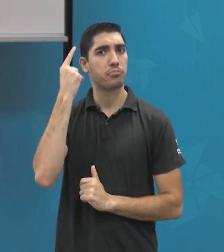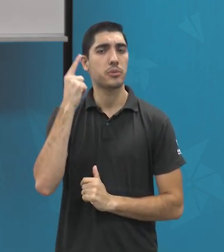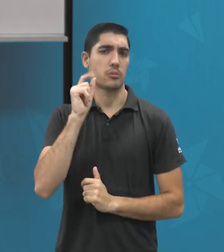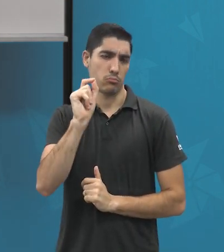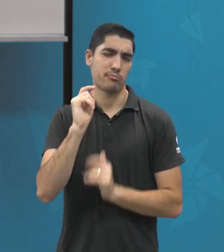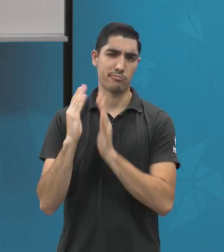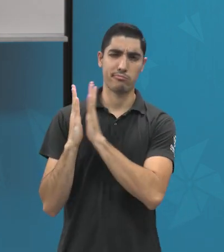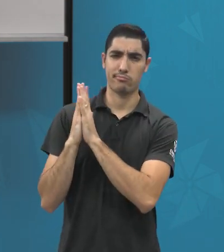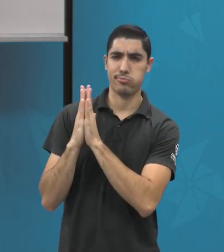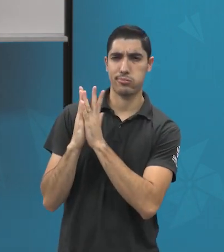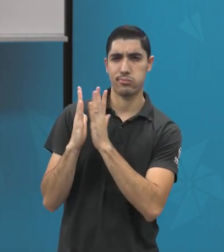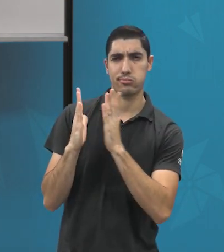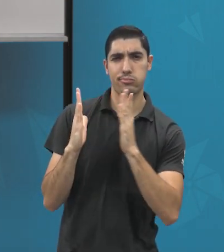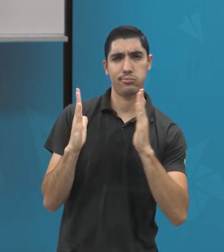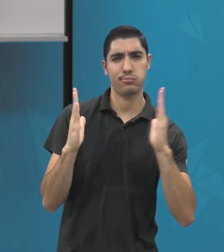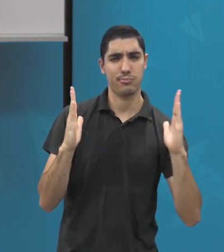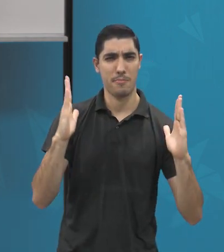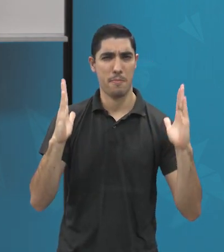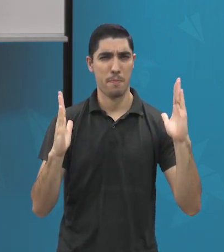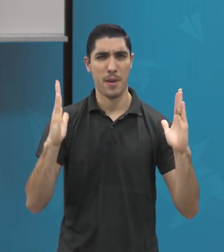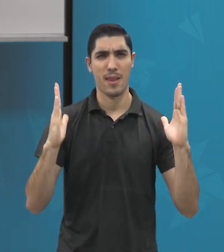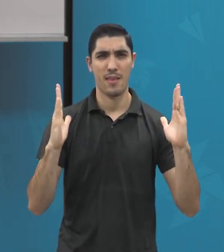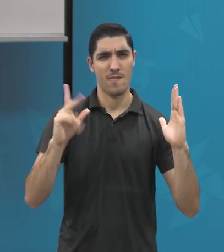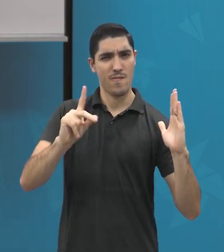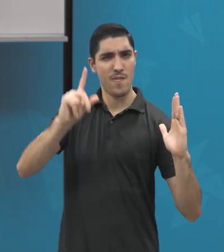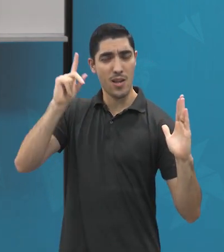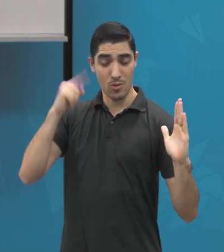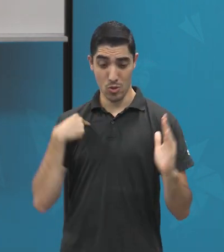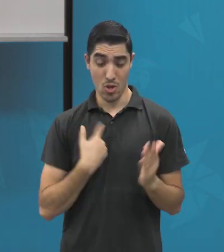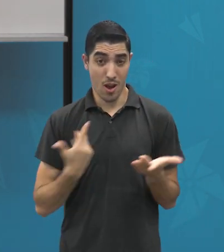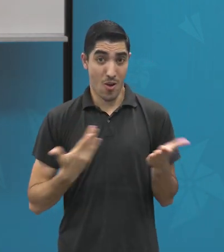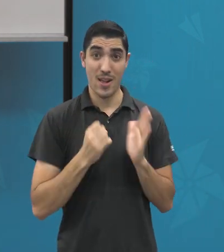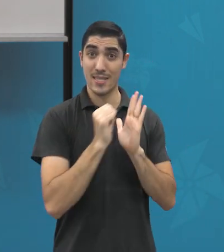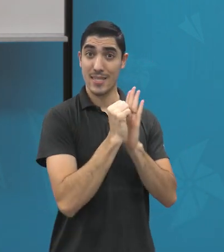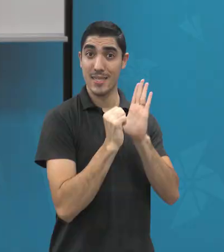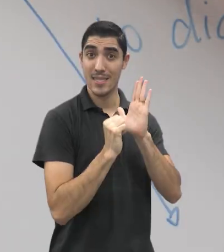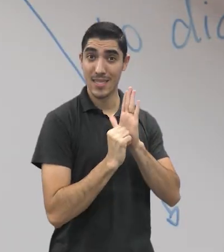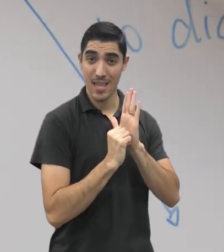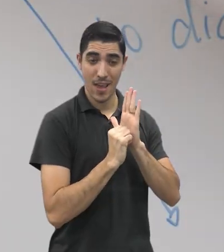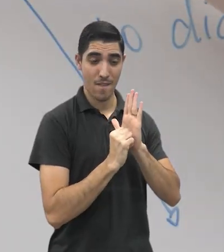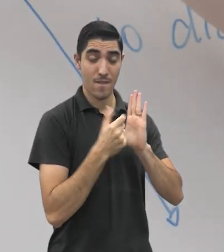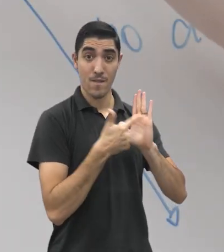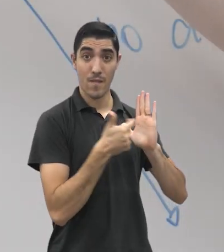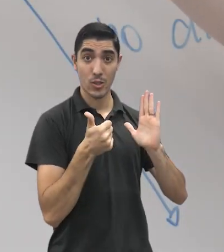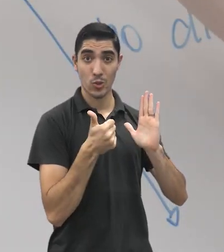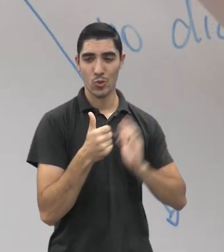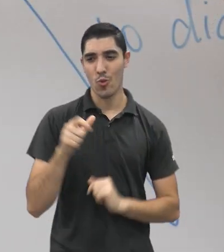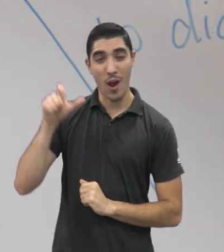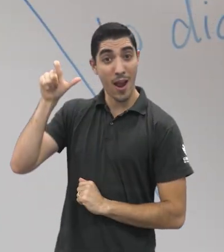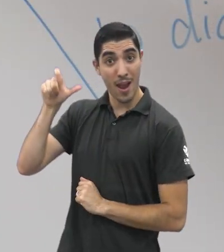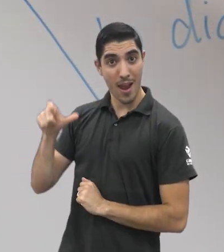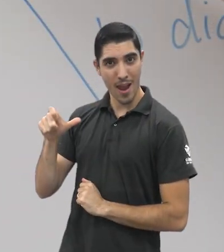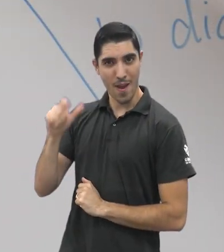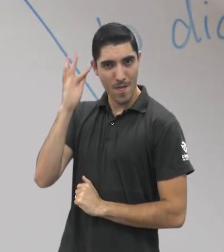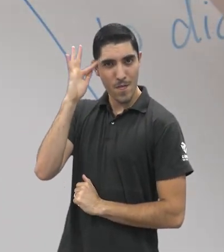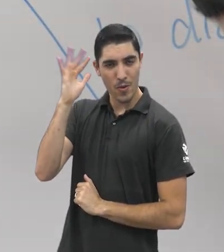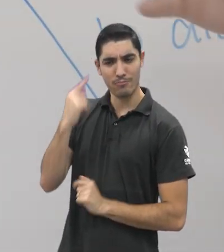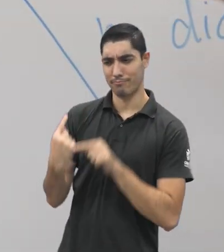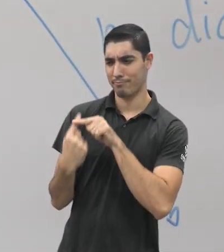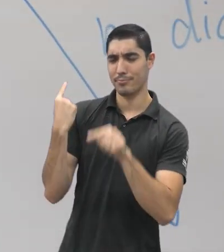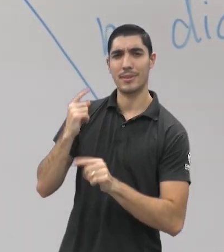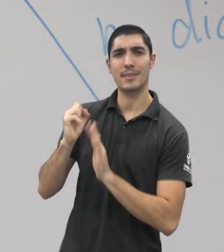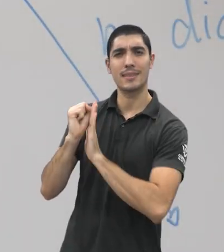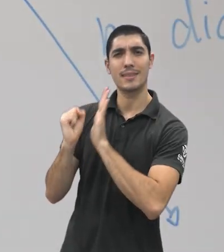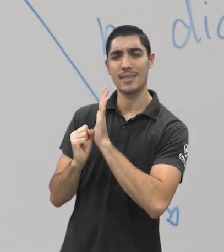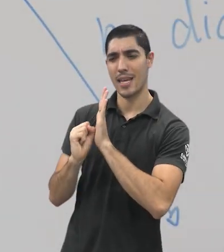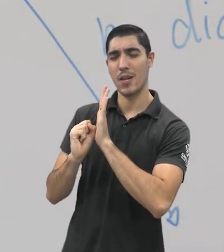histórico que nos separa do Mill. Nós que estamos no século XXI, esse pensador e político inglês